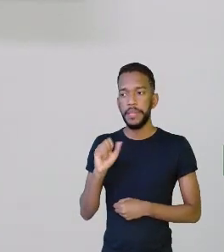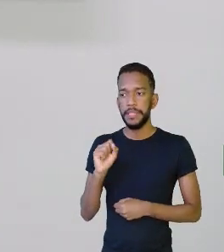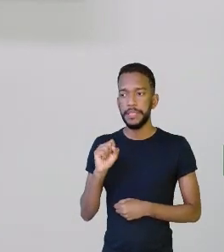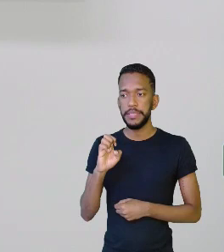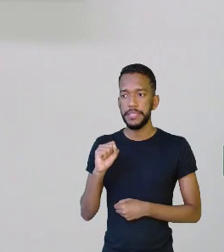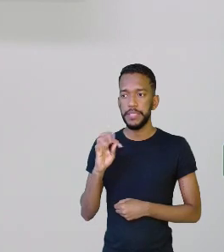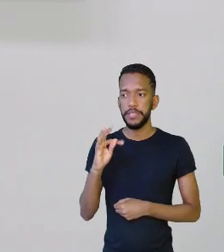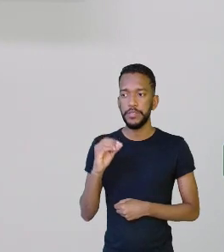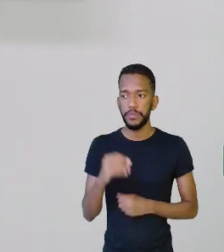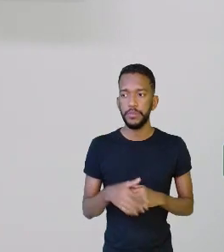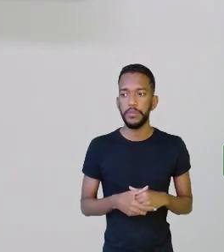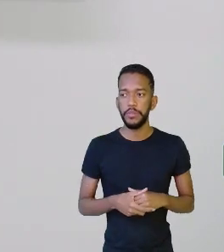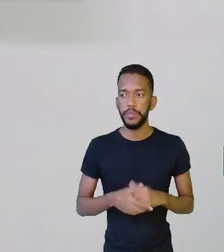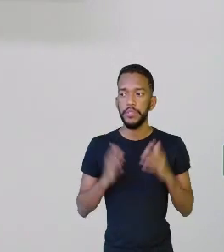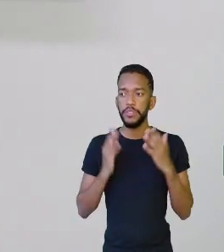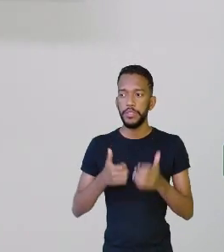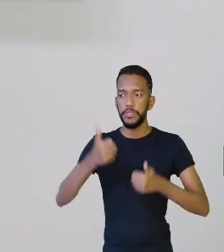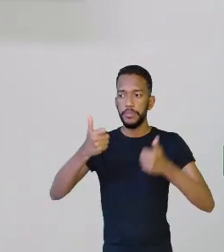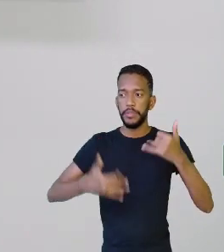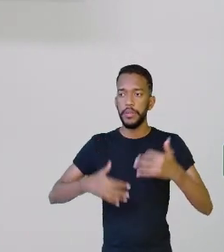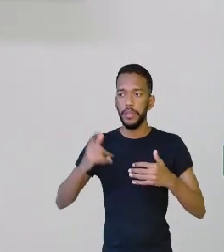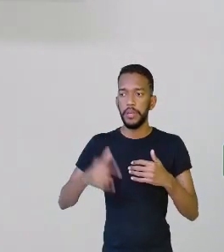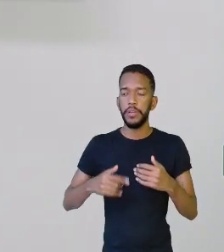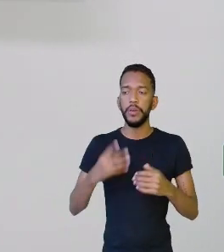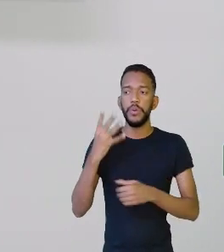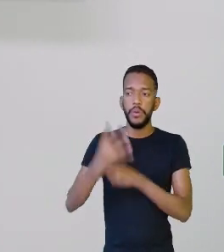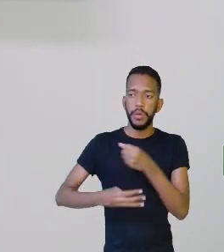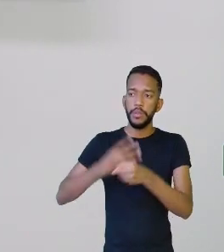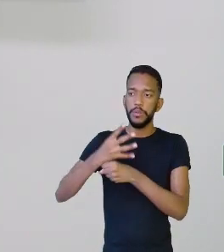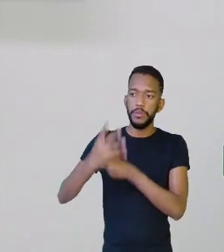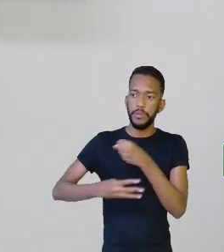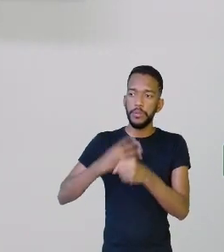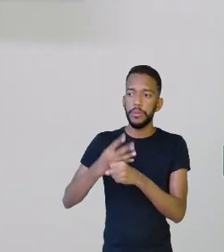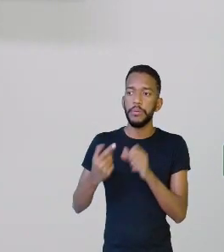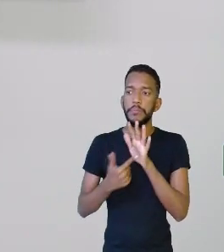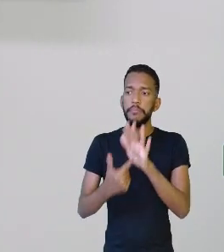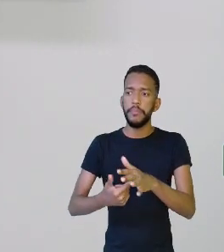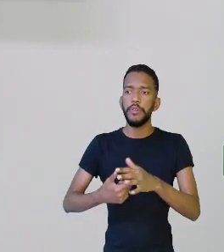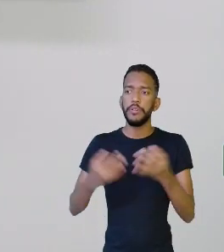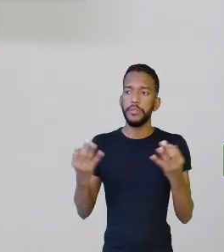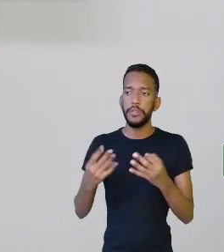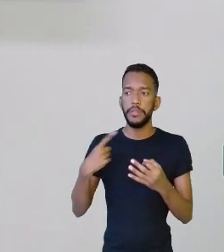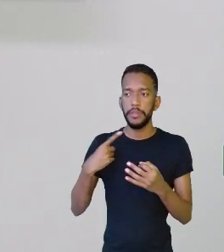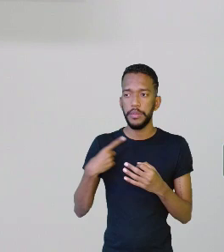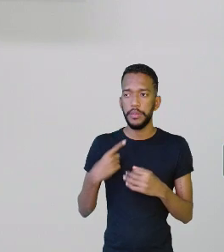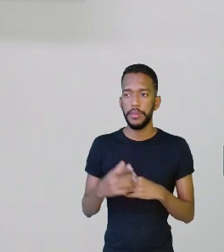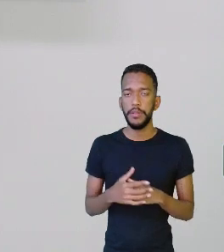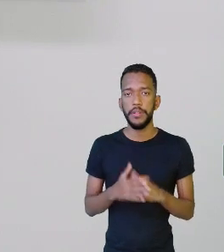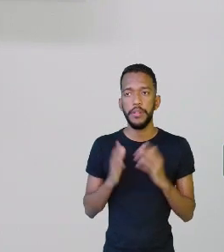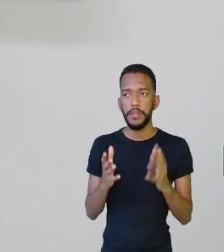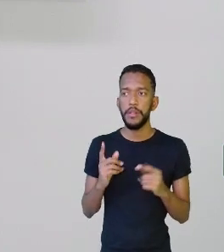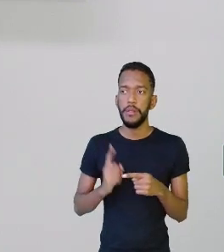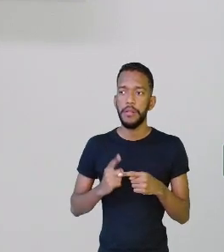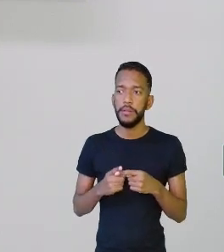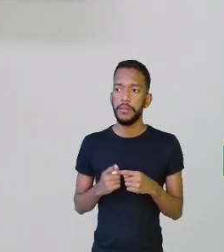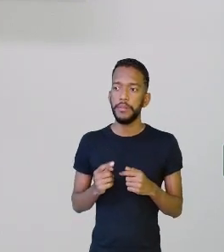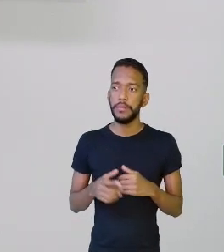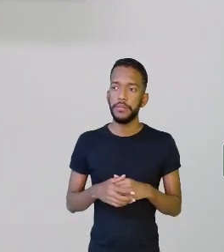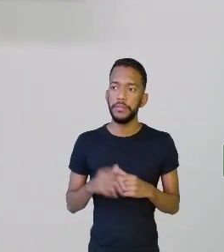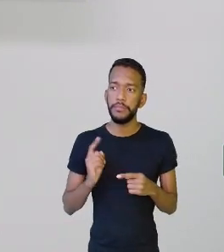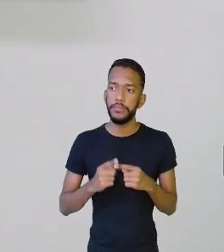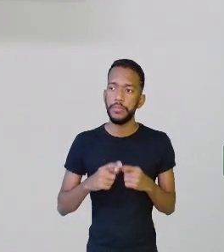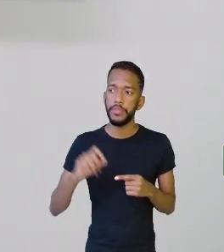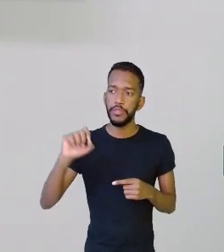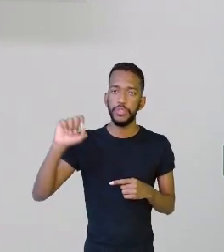expliquei, que é de 4 em 4 anos. Olha só, para mostrar para vocês de forma prática, eu trouxe aqui o globo terrestre e por que esse